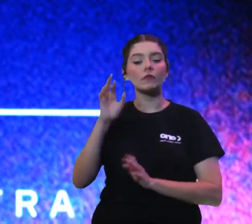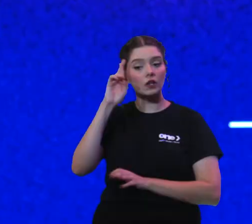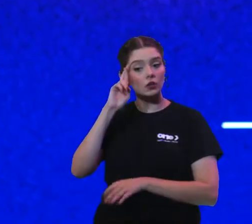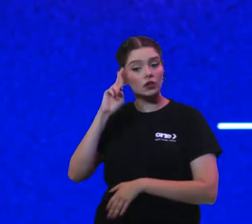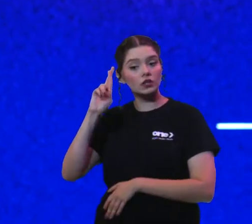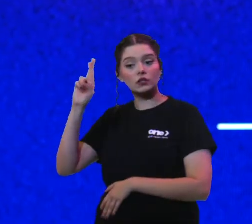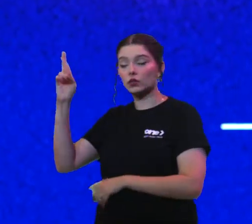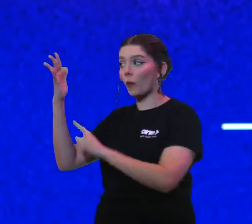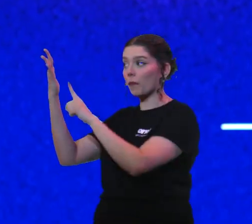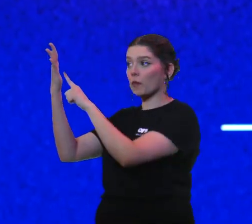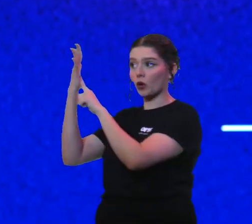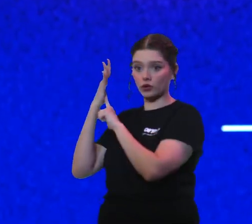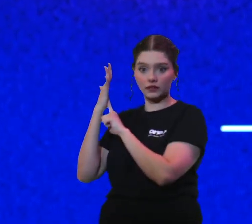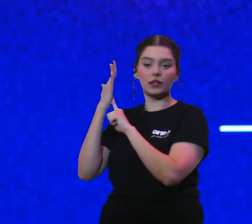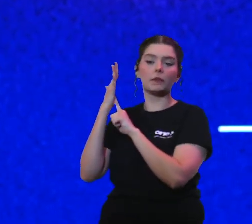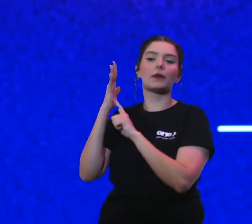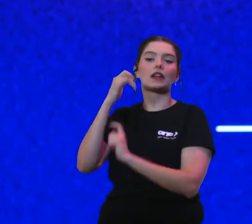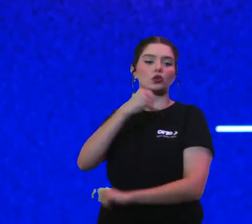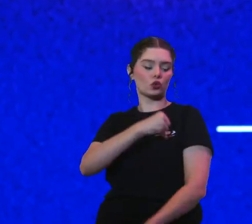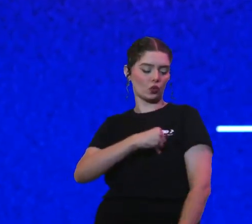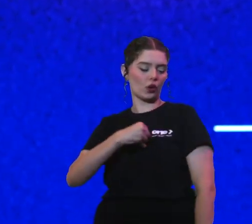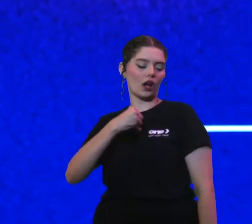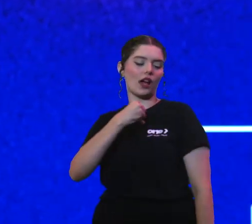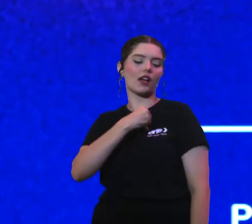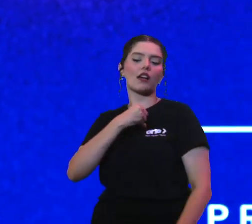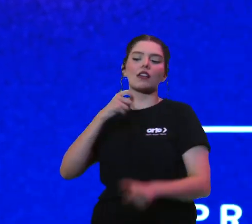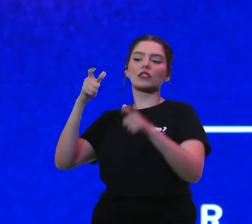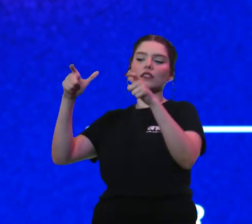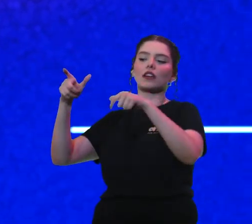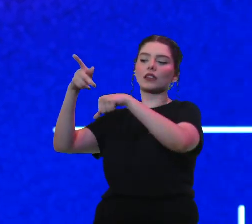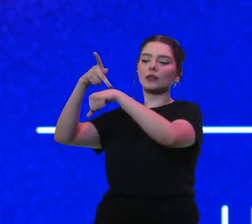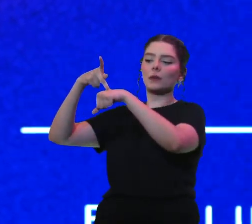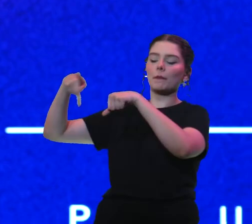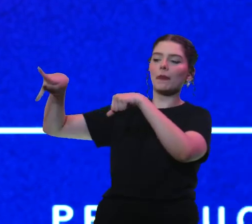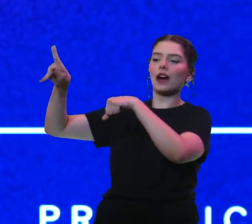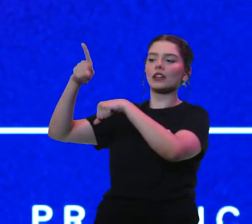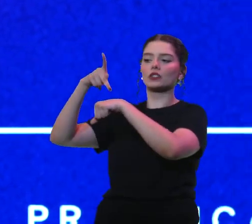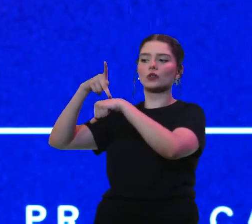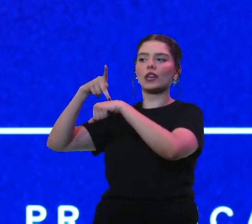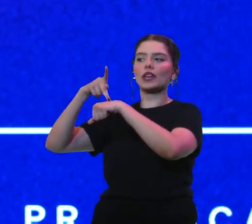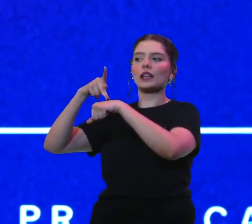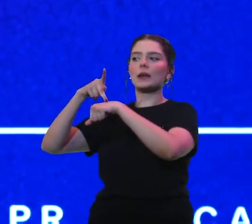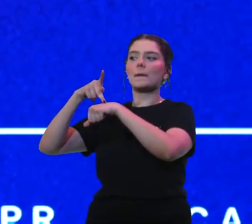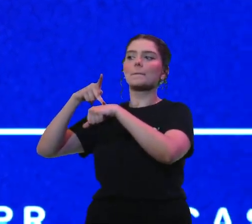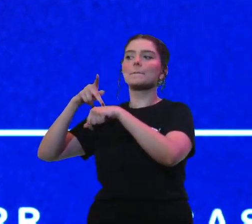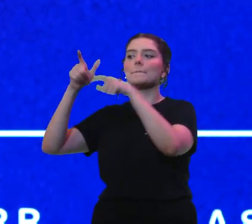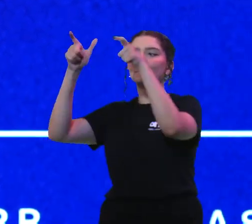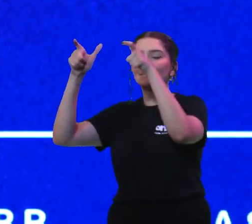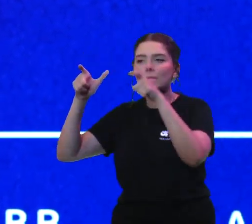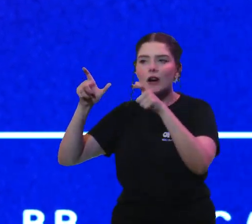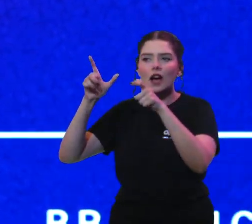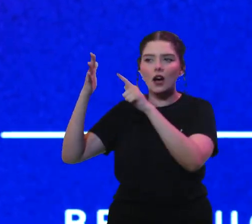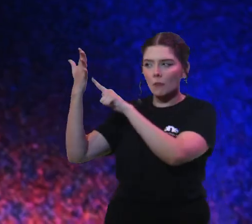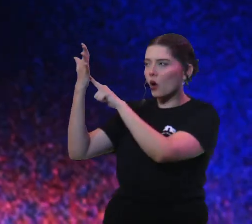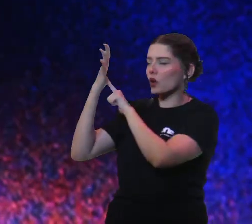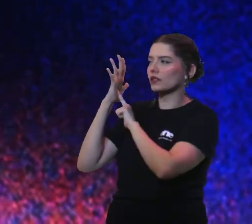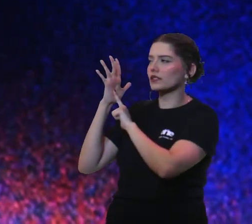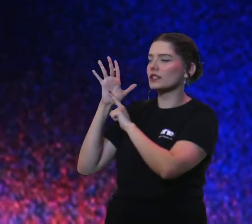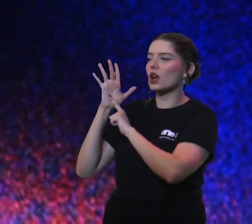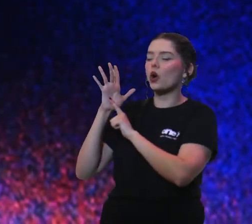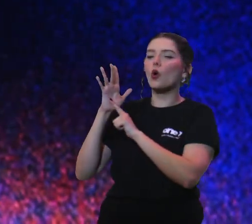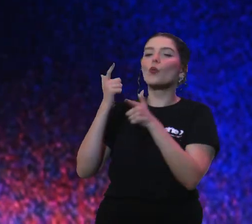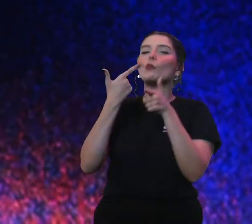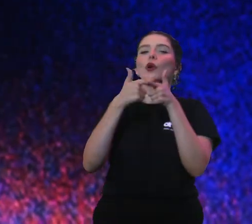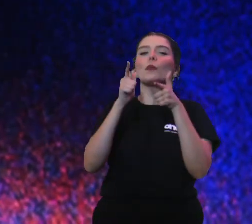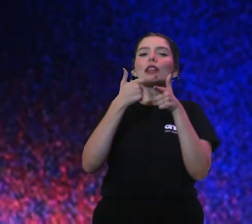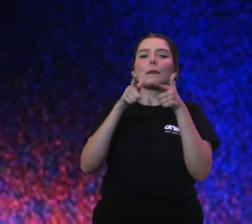essa mensagem para João, na ilha de Patmos, ele traz algo específico sobre cada cidade e cada igreja de uma